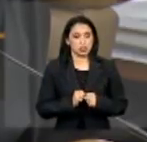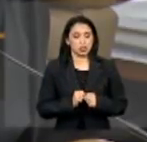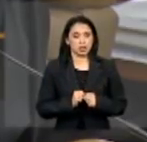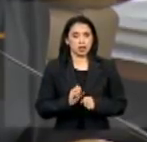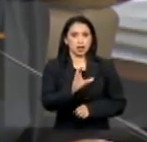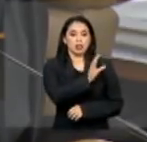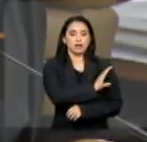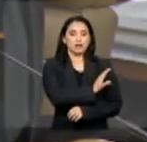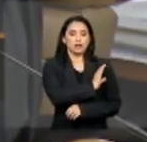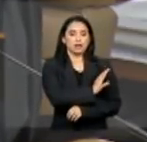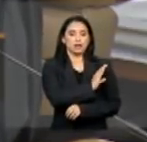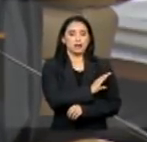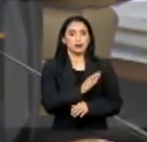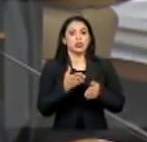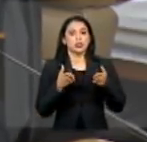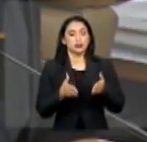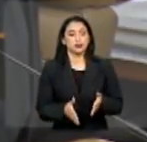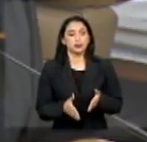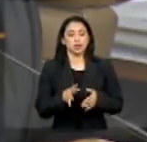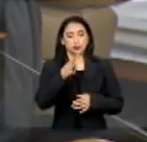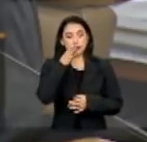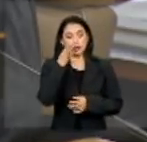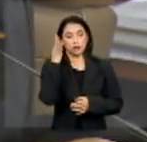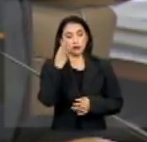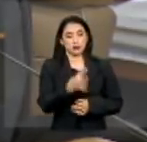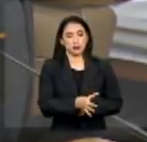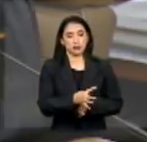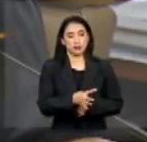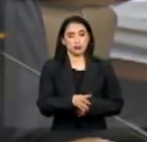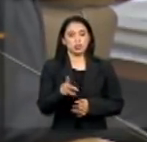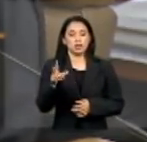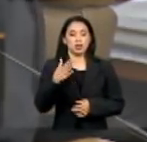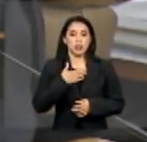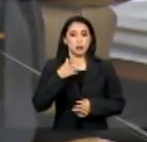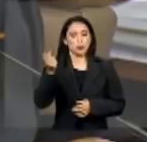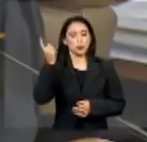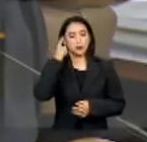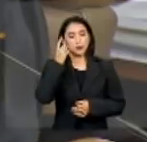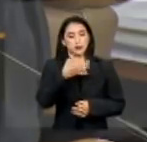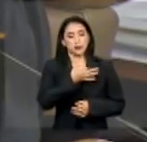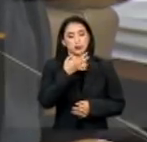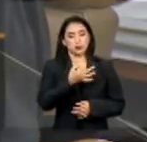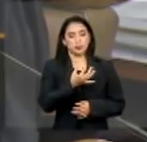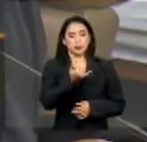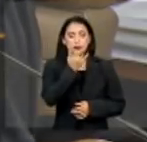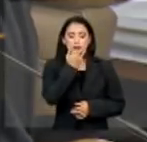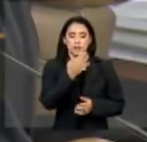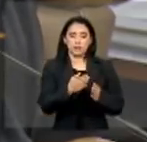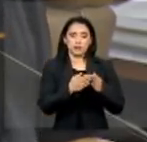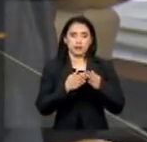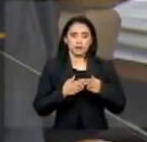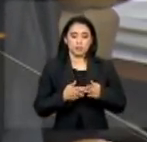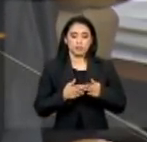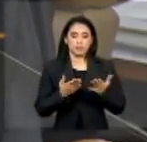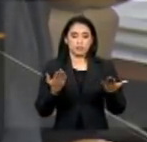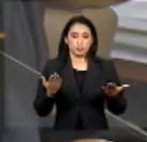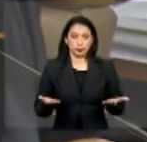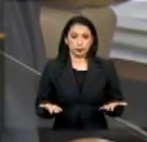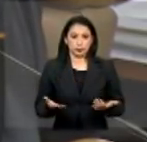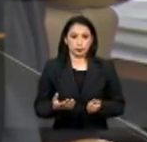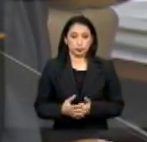por parte dos acusados e meu modo de ver e com toda venha parece me que há a